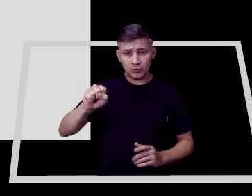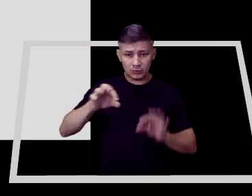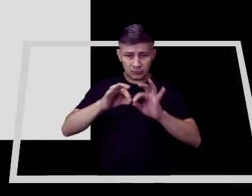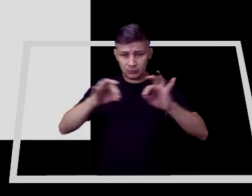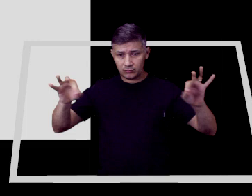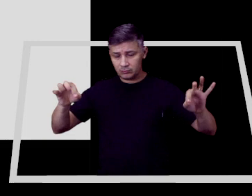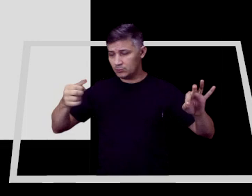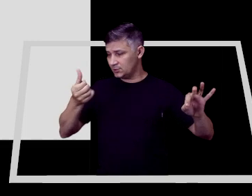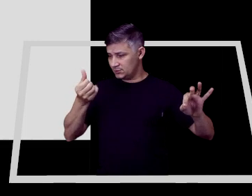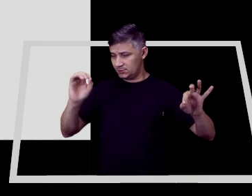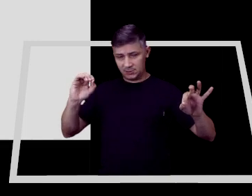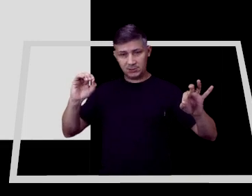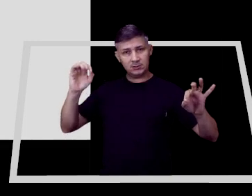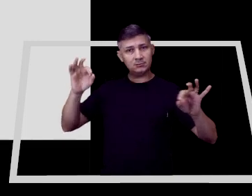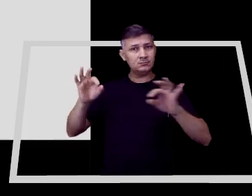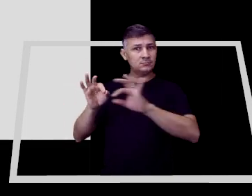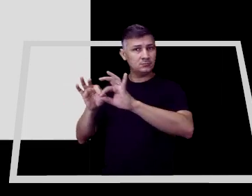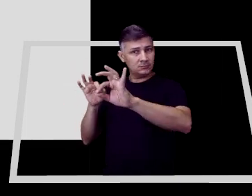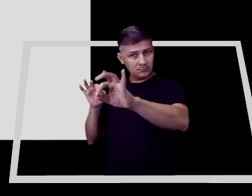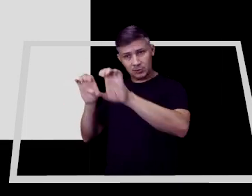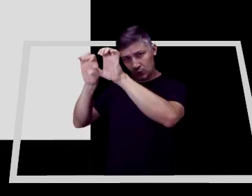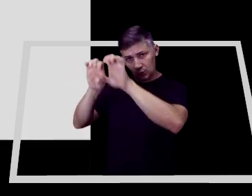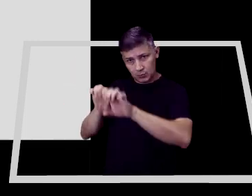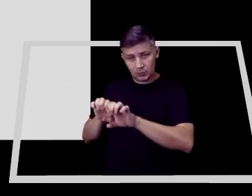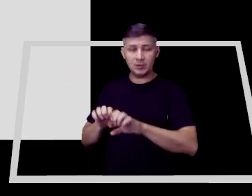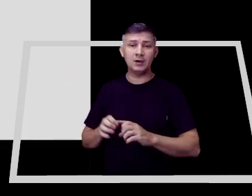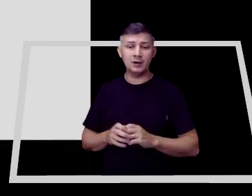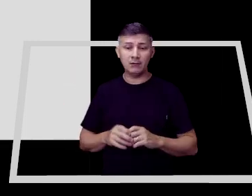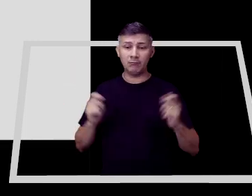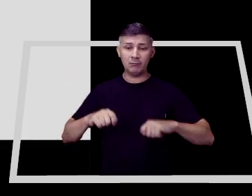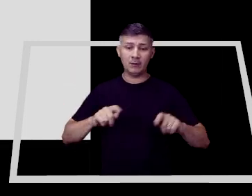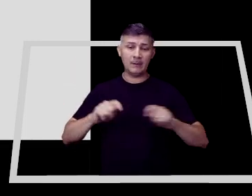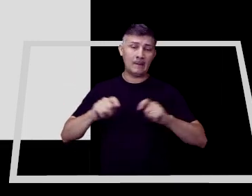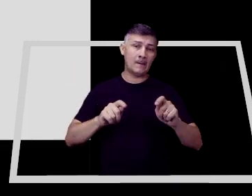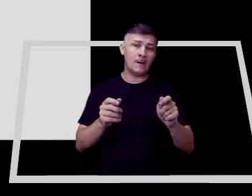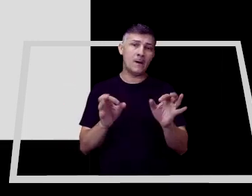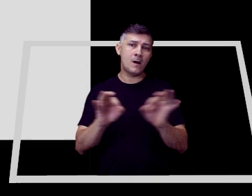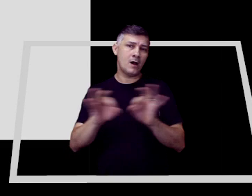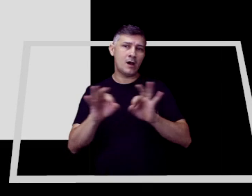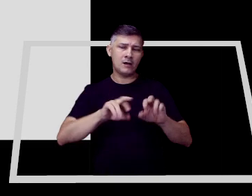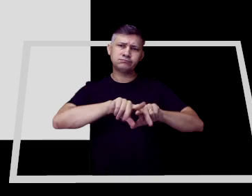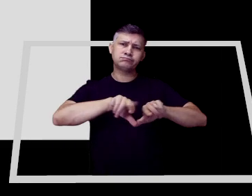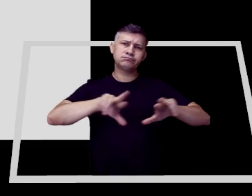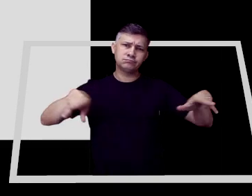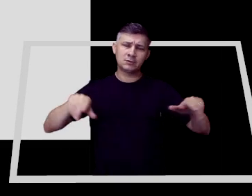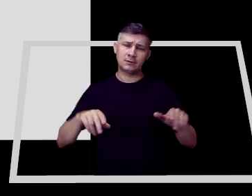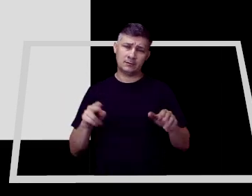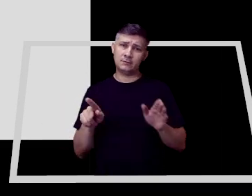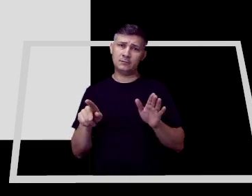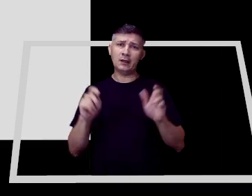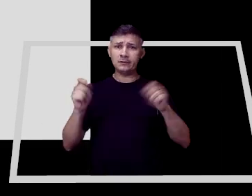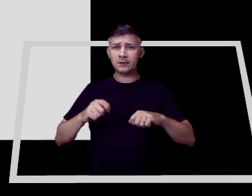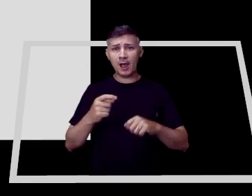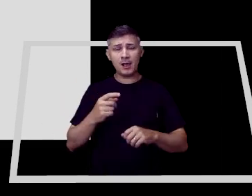18 por 60 livres, né, de interferência estrutural, para os arranjos diversos, né, que o